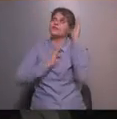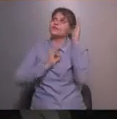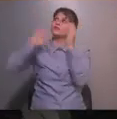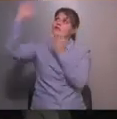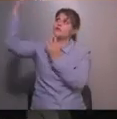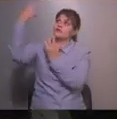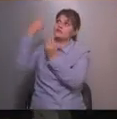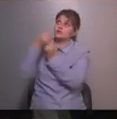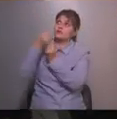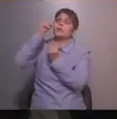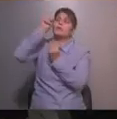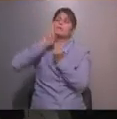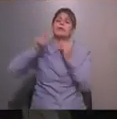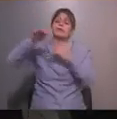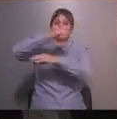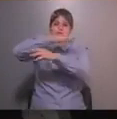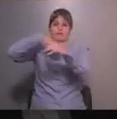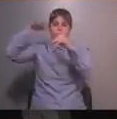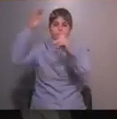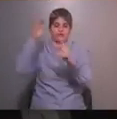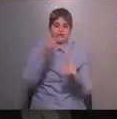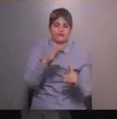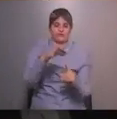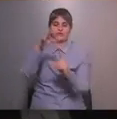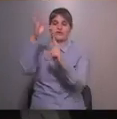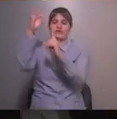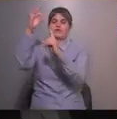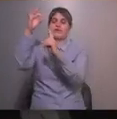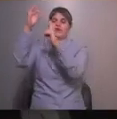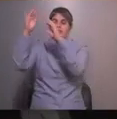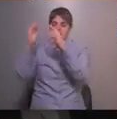Pan z Tobą, błogosławionaś Ty między